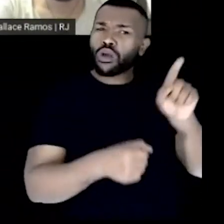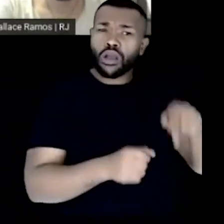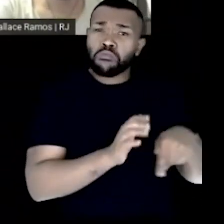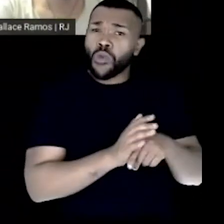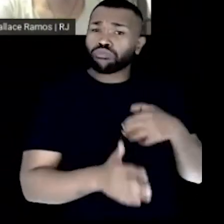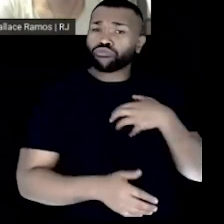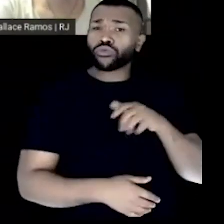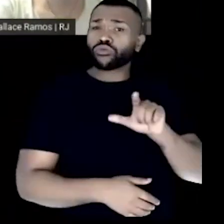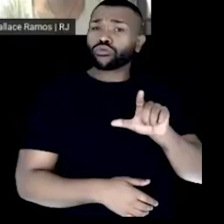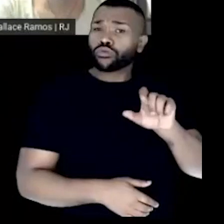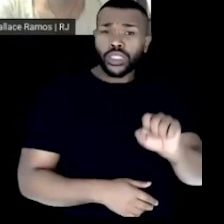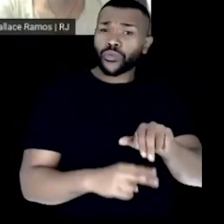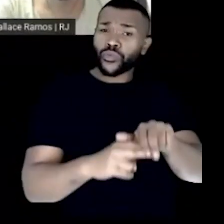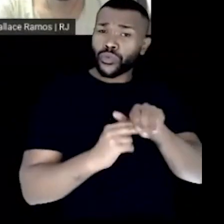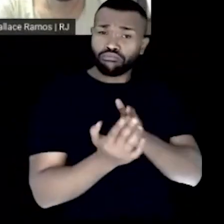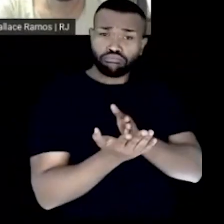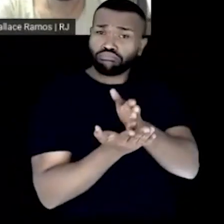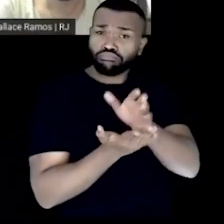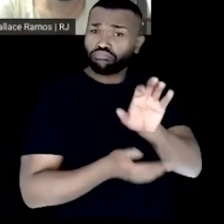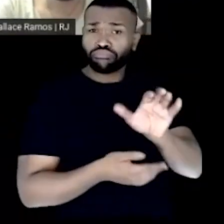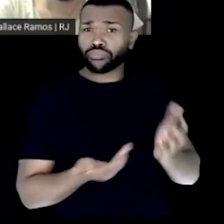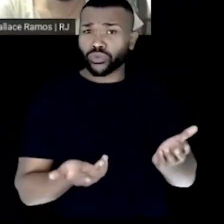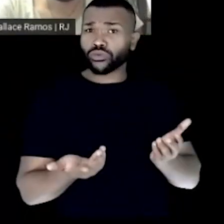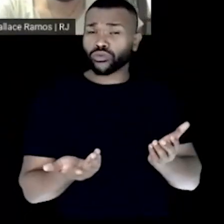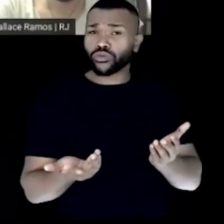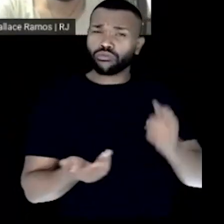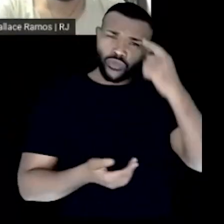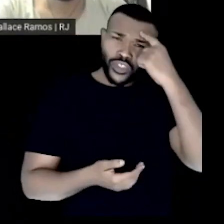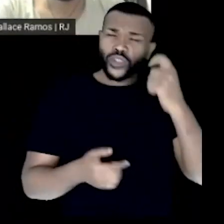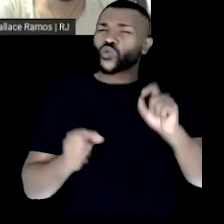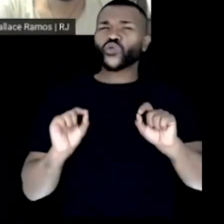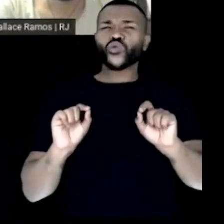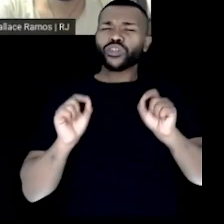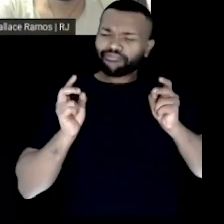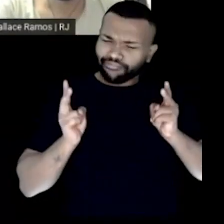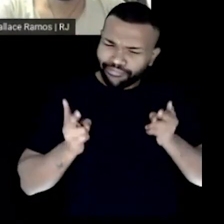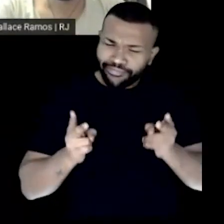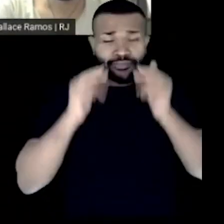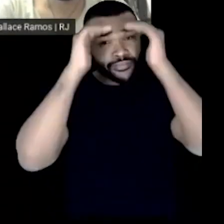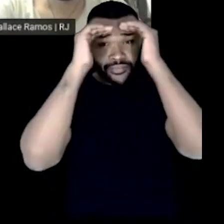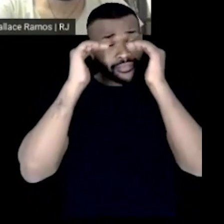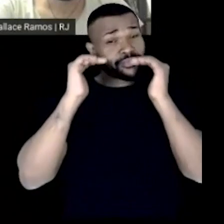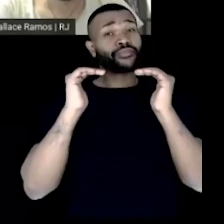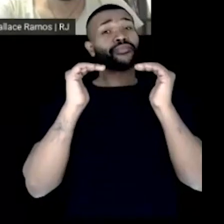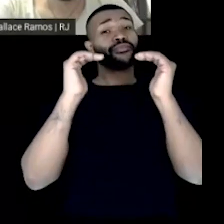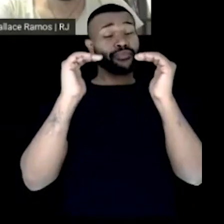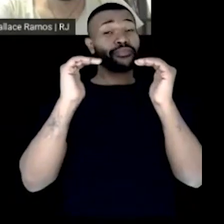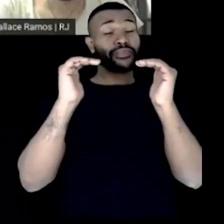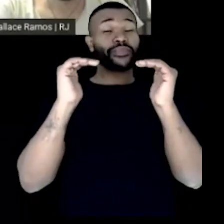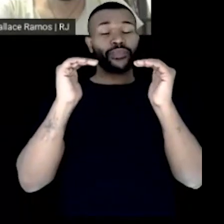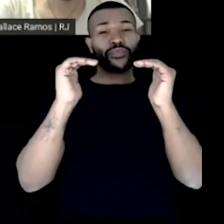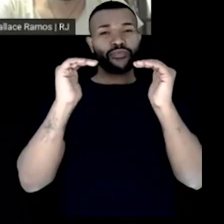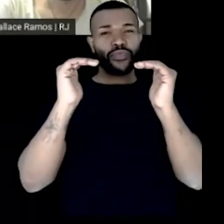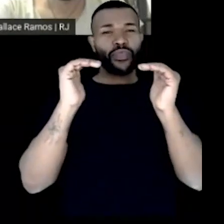fazendo coisas e sendo lésbicas, porque é só uma faceta, na verdade, né? Então, a ideia sempre foi respeitar